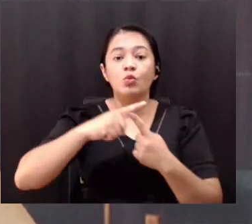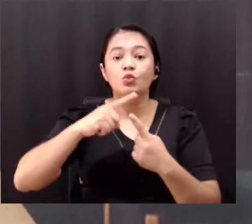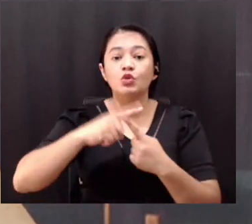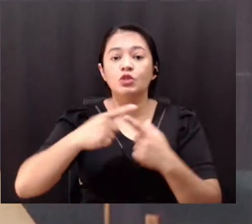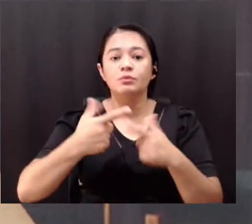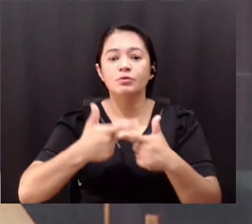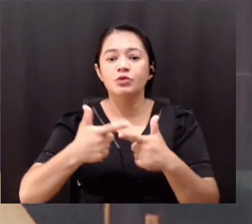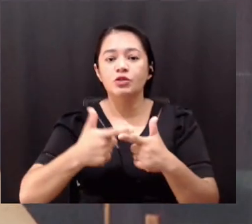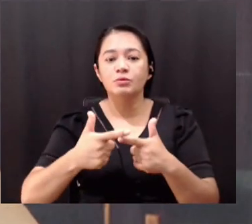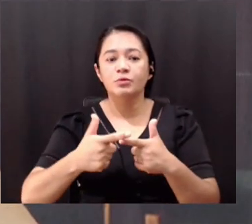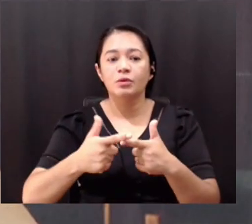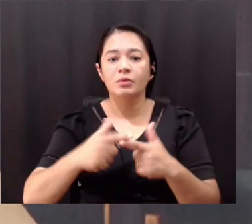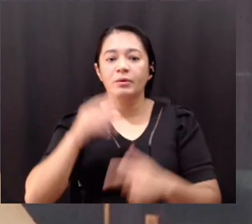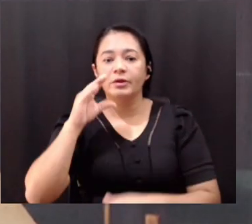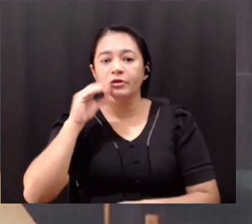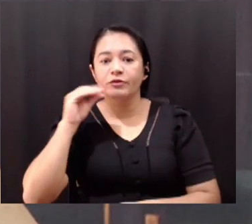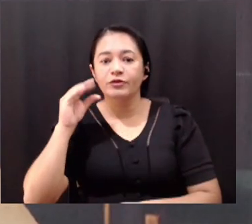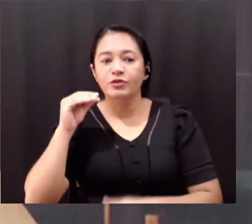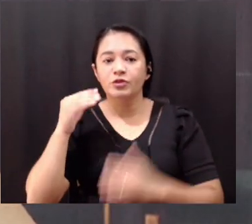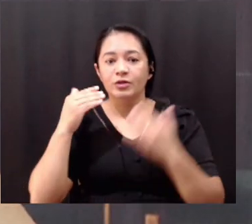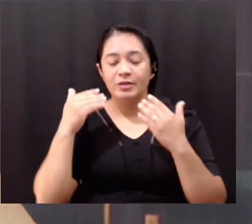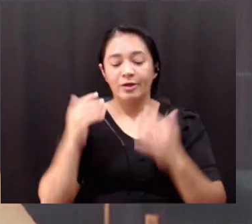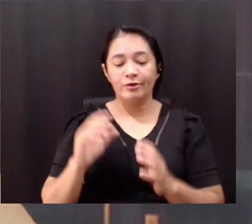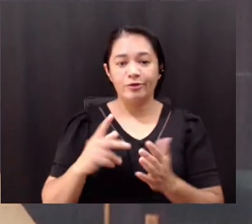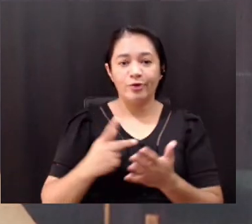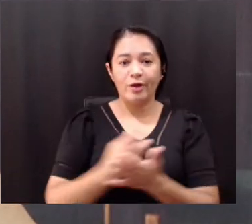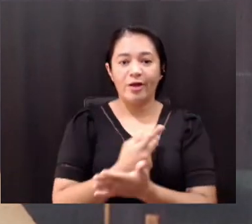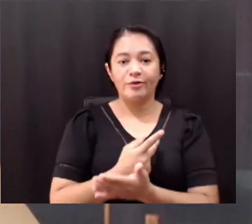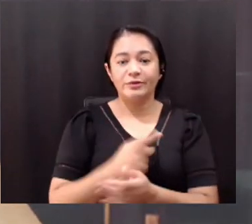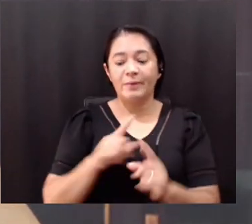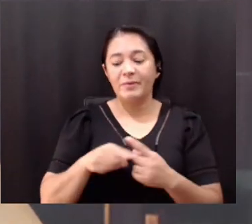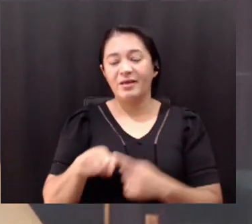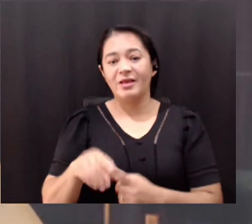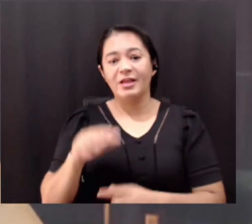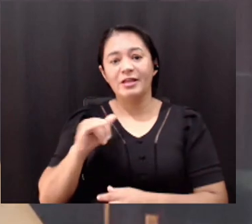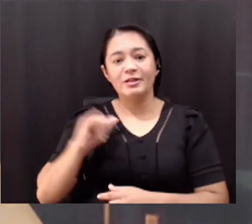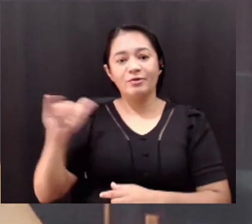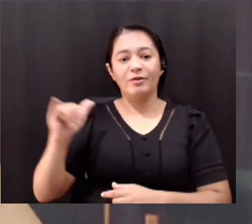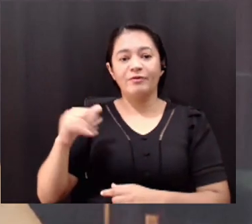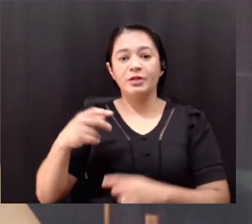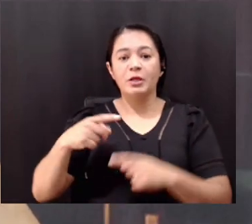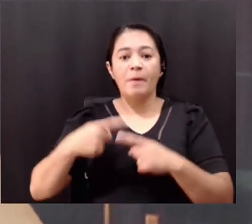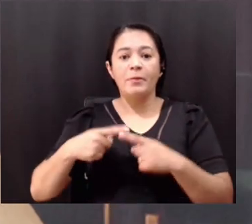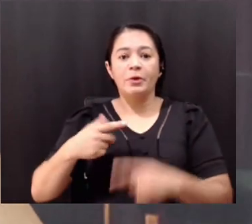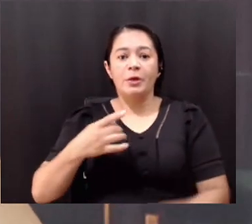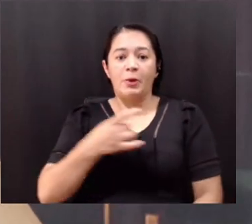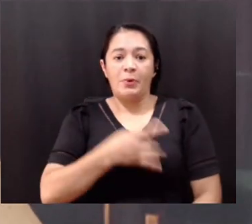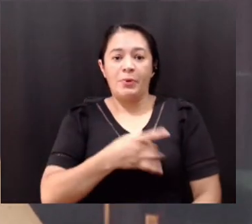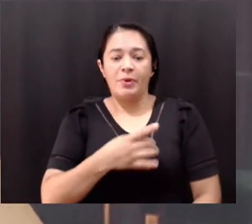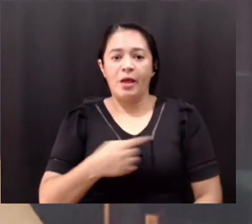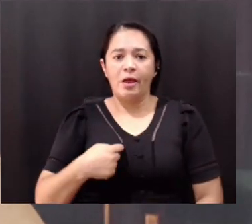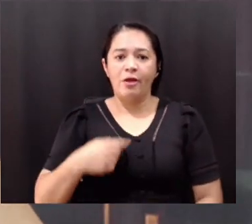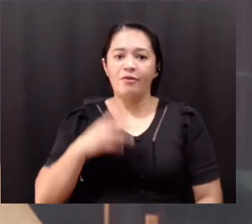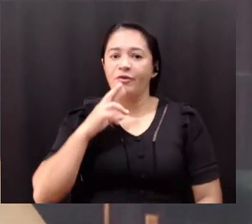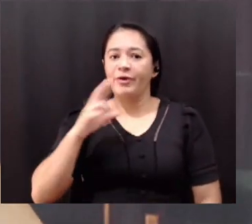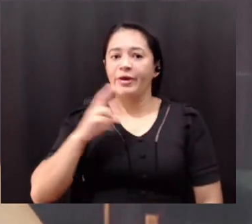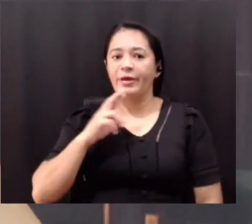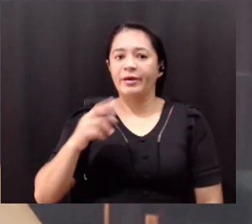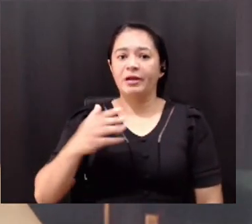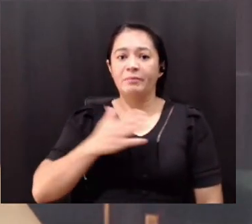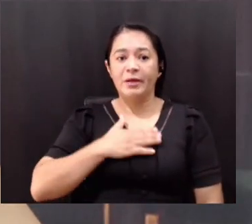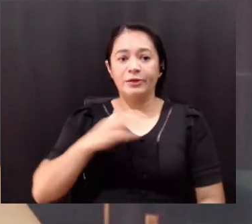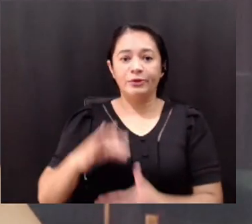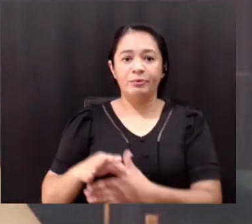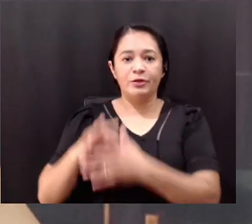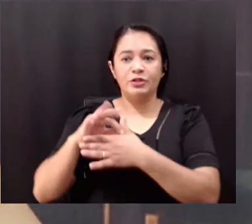estão enfrentando e que às vezes eles não reportam por medo de ser punido. Eu vou reclamar do meu chefe para o RH, eu vou ser demitido. Então, esse